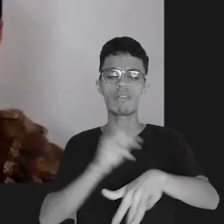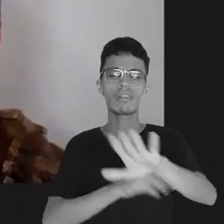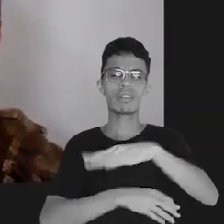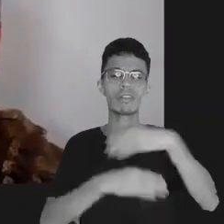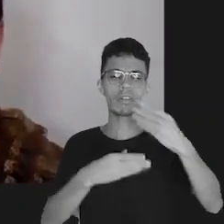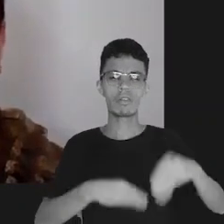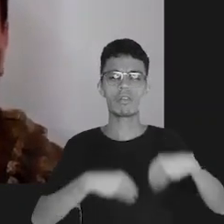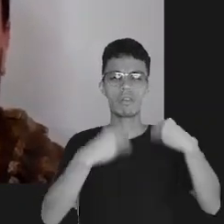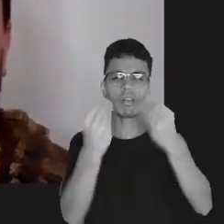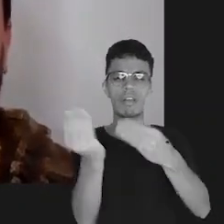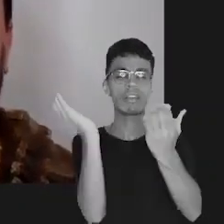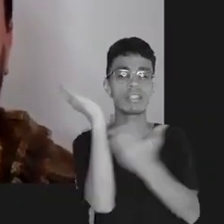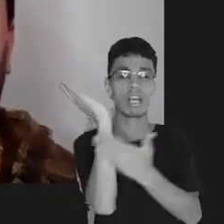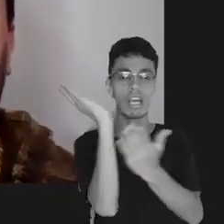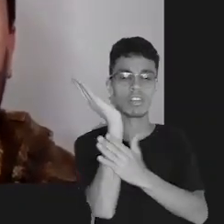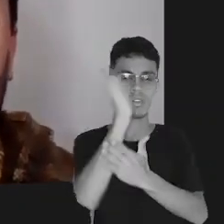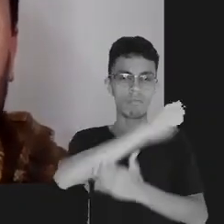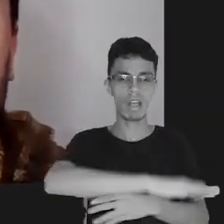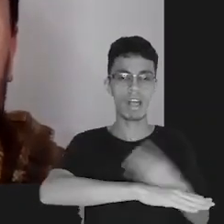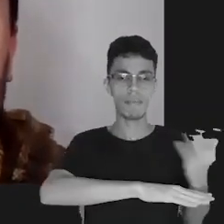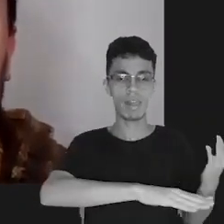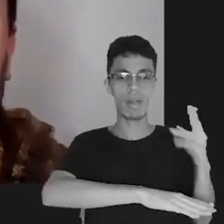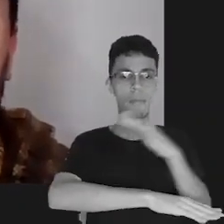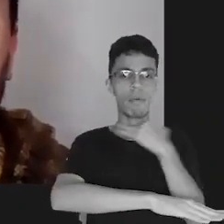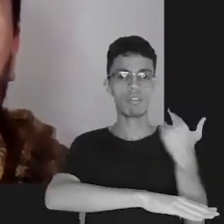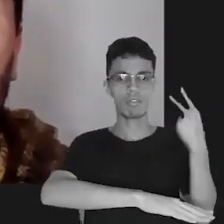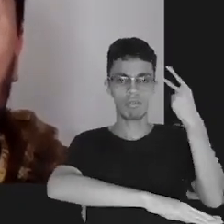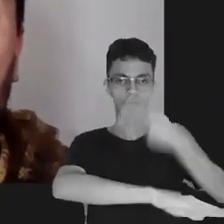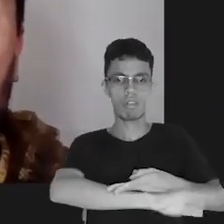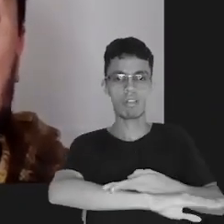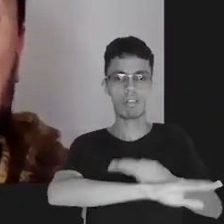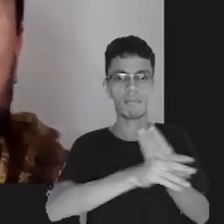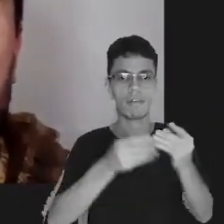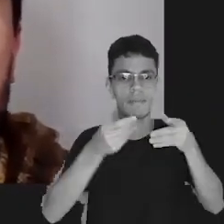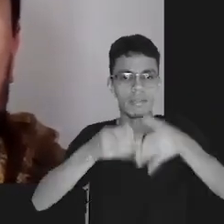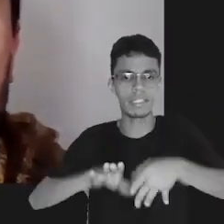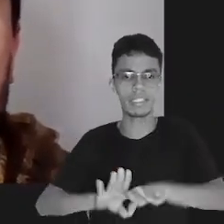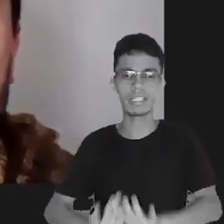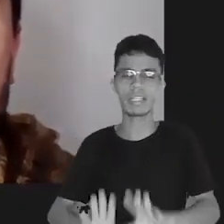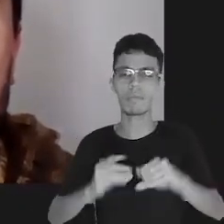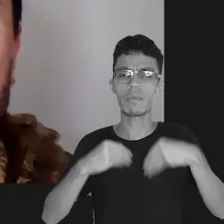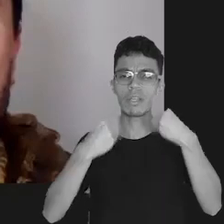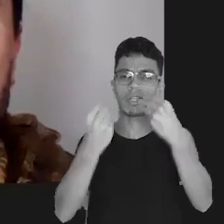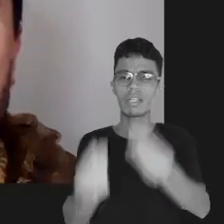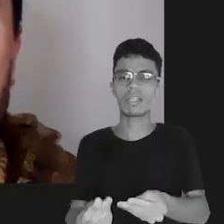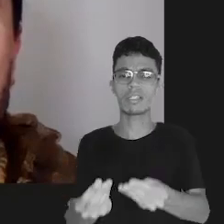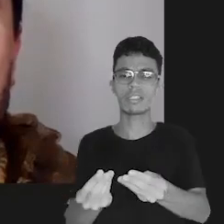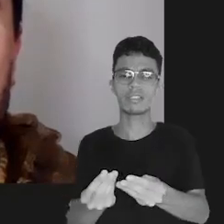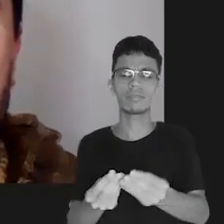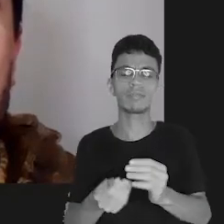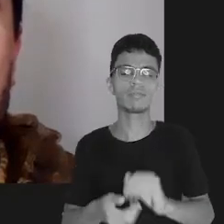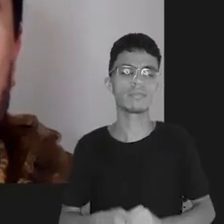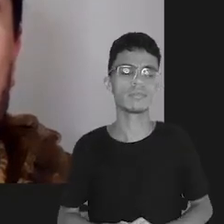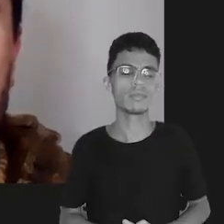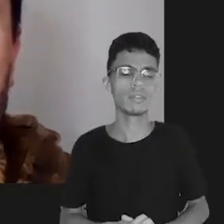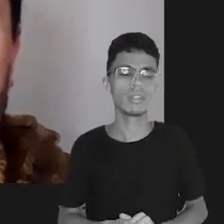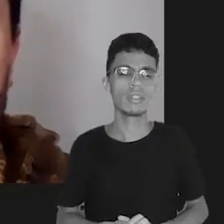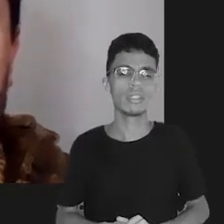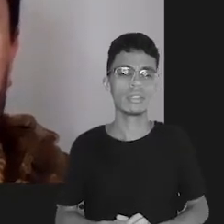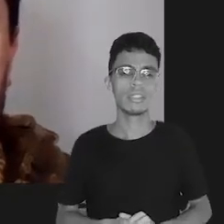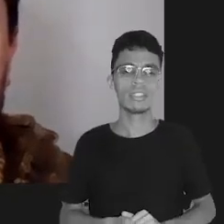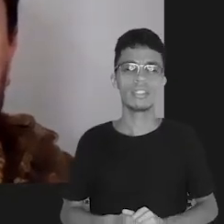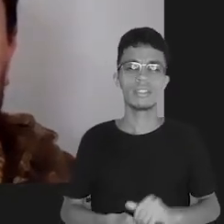um caixão, um envoltório, em outras palavras, colocá-lo num ardil,